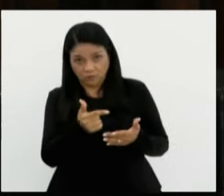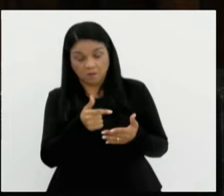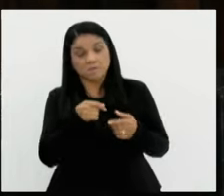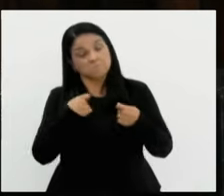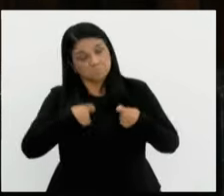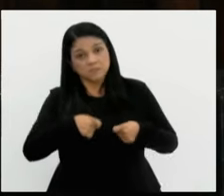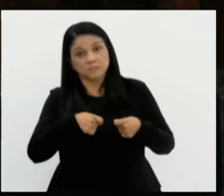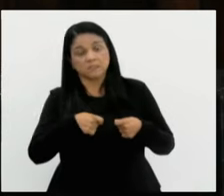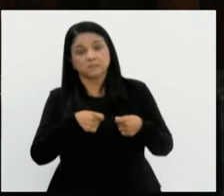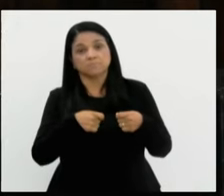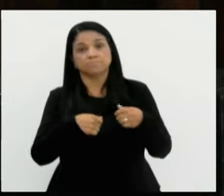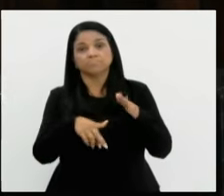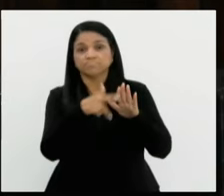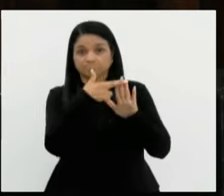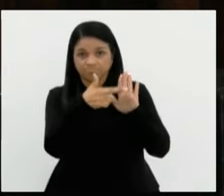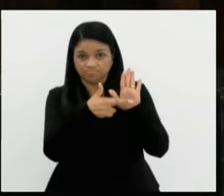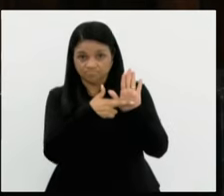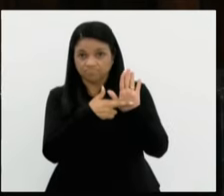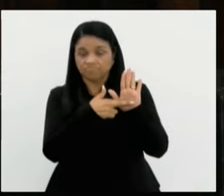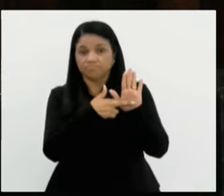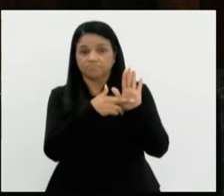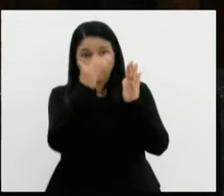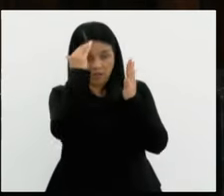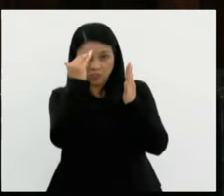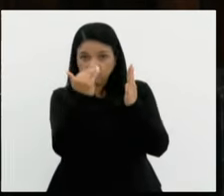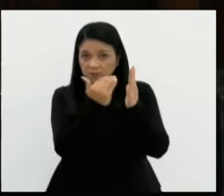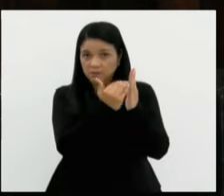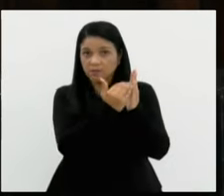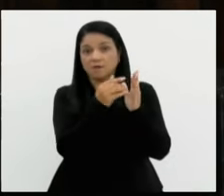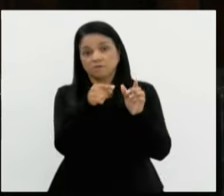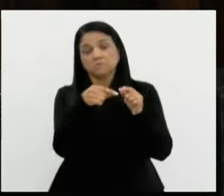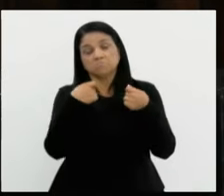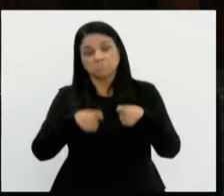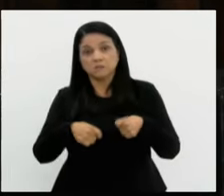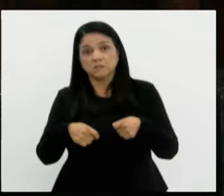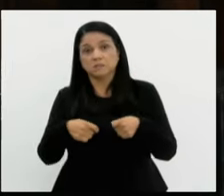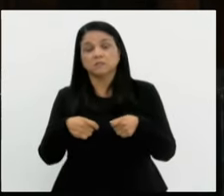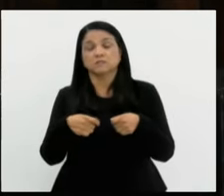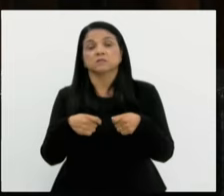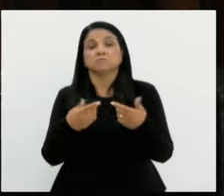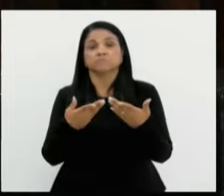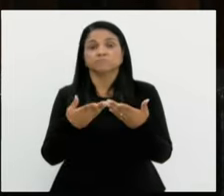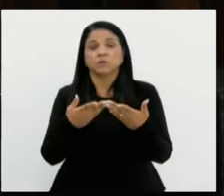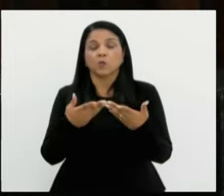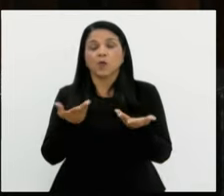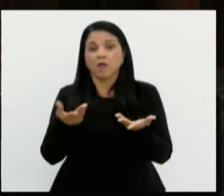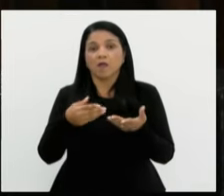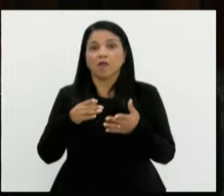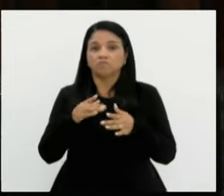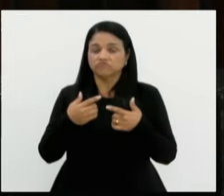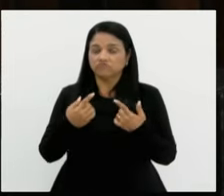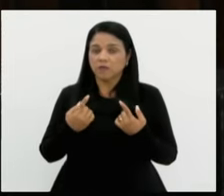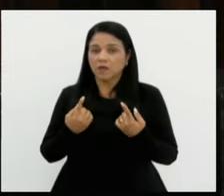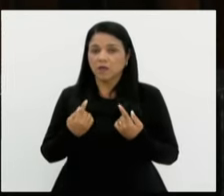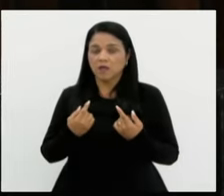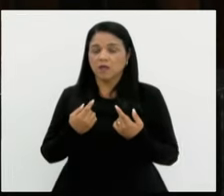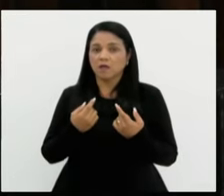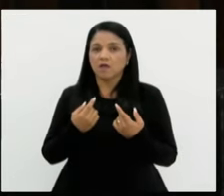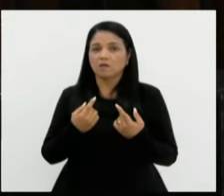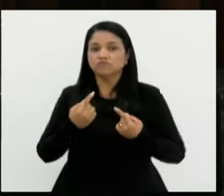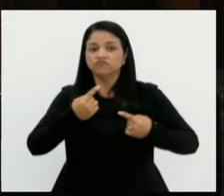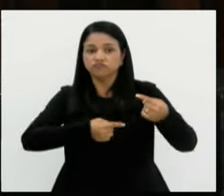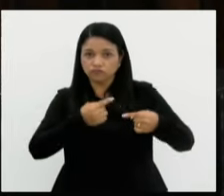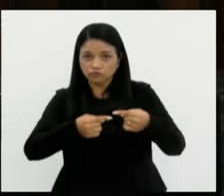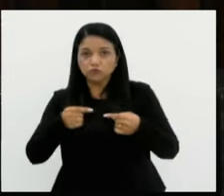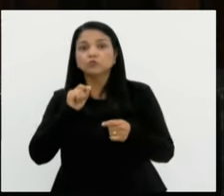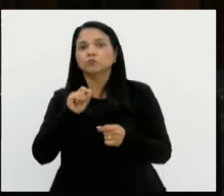estar nos tribunais adequados contestando a medida que considera injusta. Agora imagina se, além da medida que o deputado